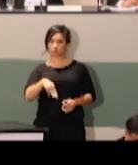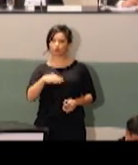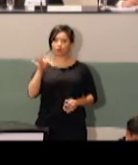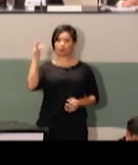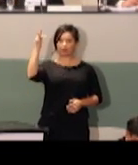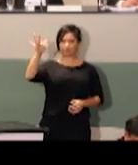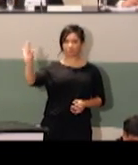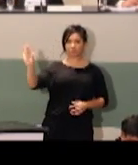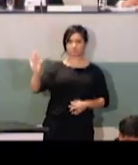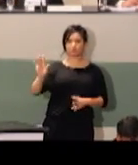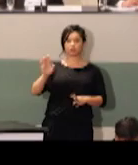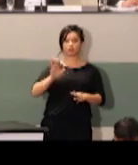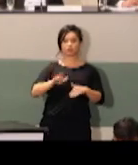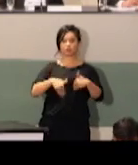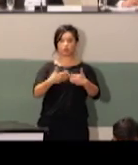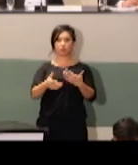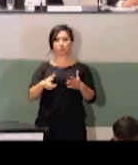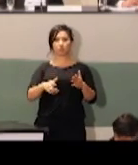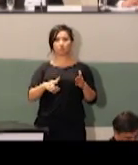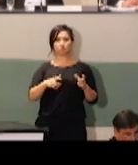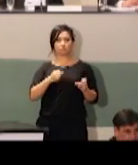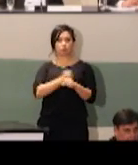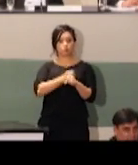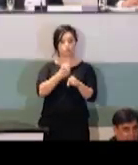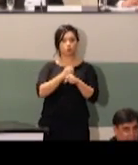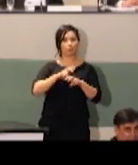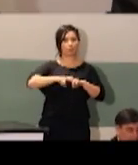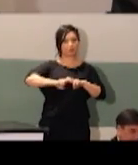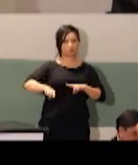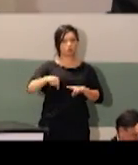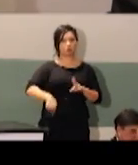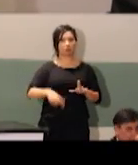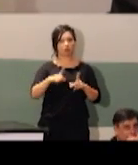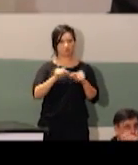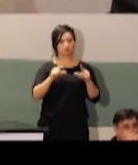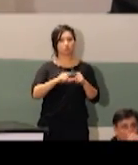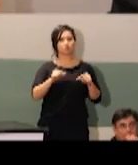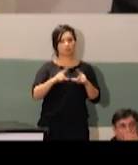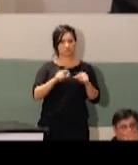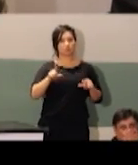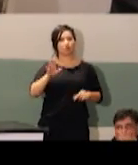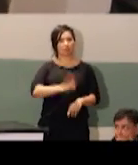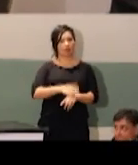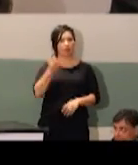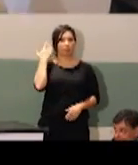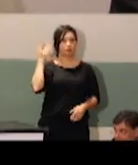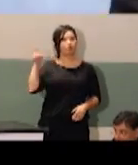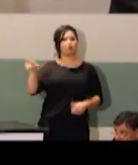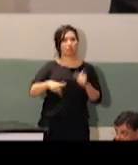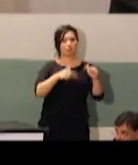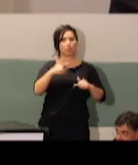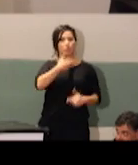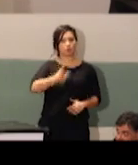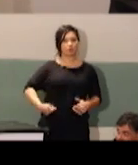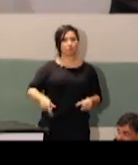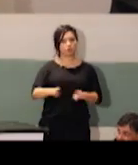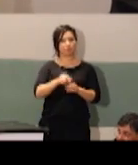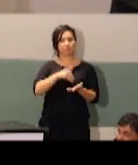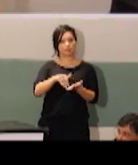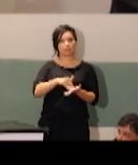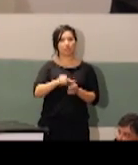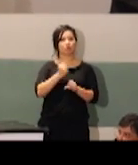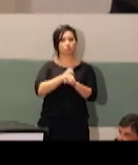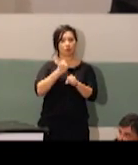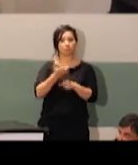de construção do metrô de Brasília, quando ele foi governador e secretário, inclusive, de